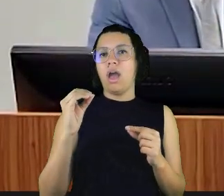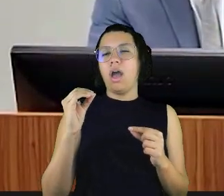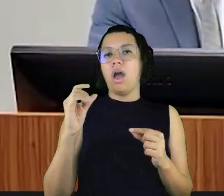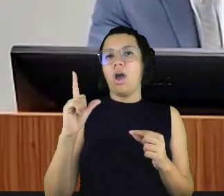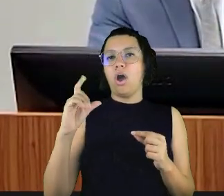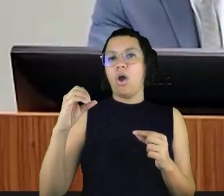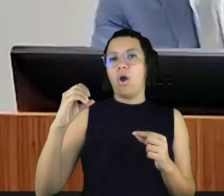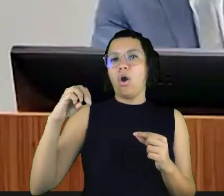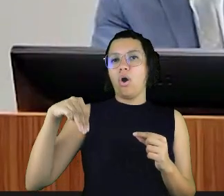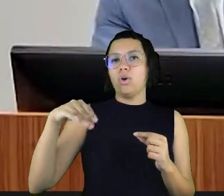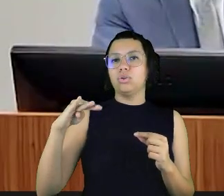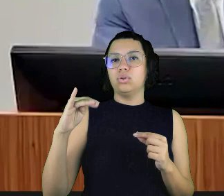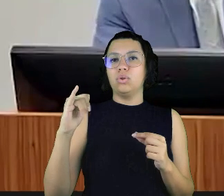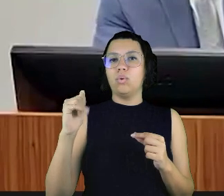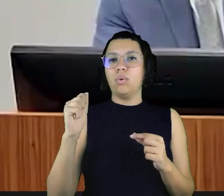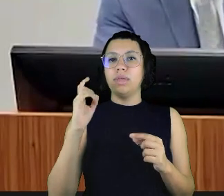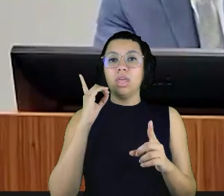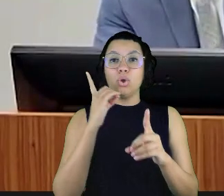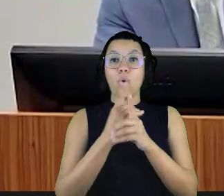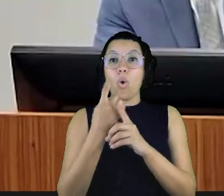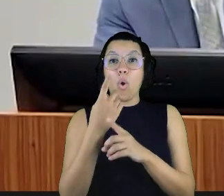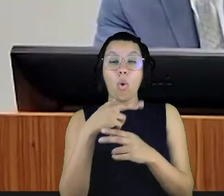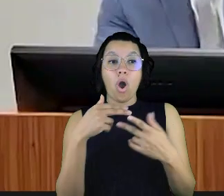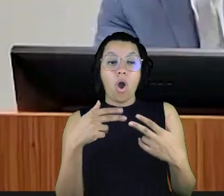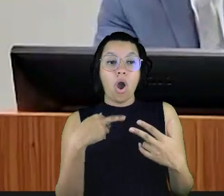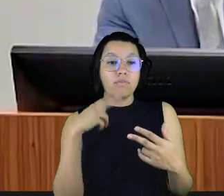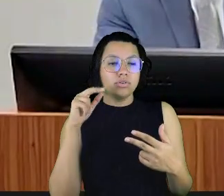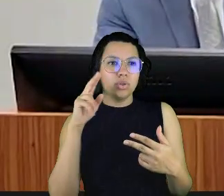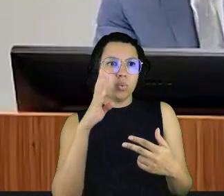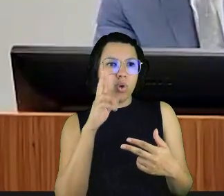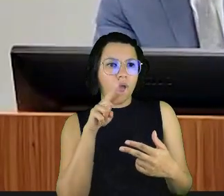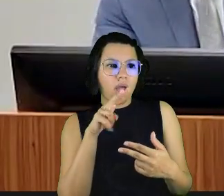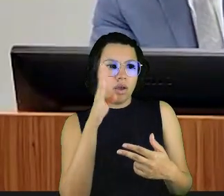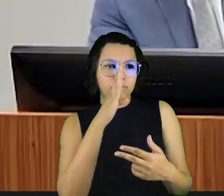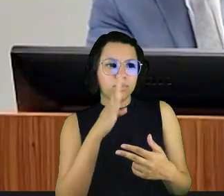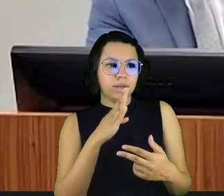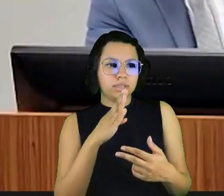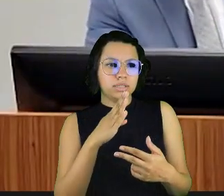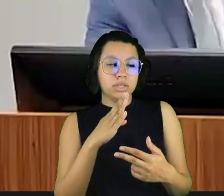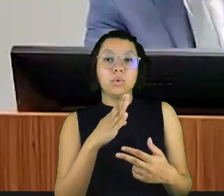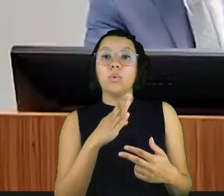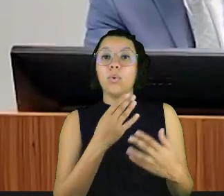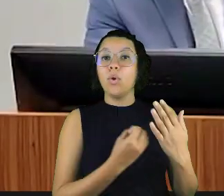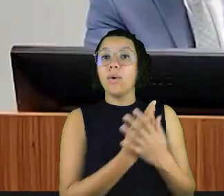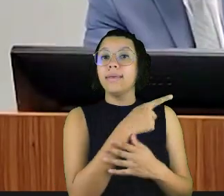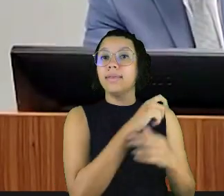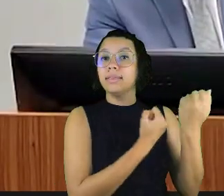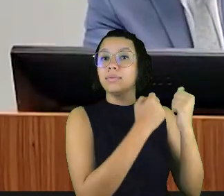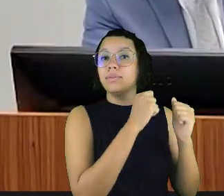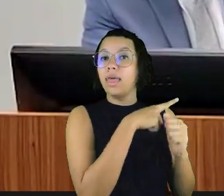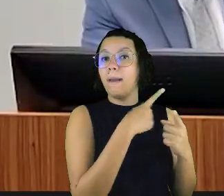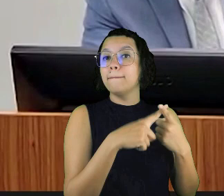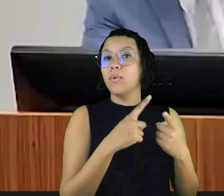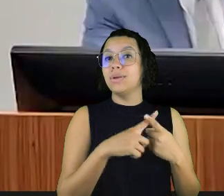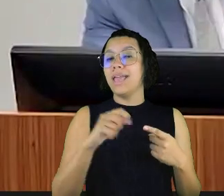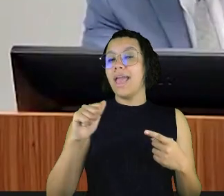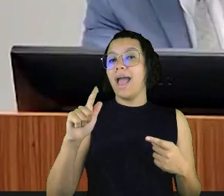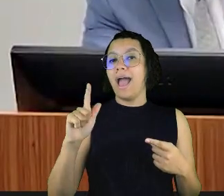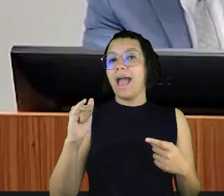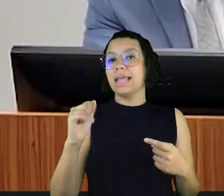aqui. Por quê? Porque só produz lá, porque a alíquota é possível lá. Uhum. Se você produzir, é a mesma casa,